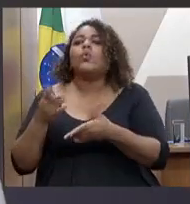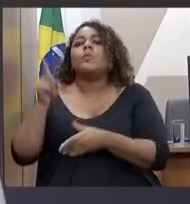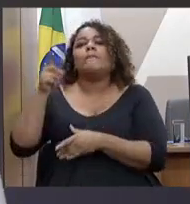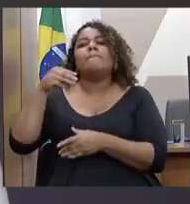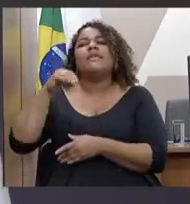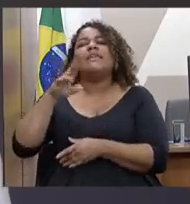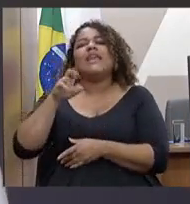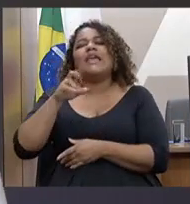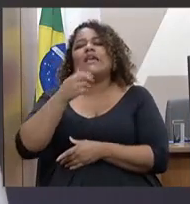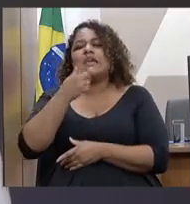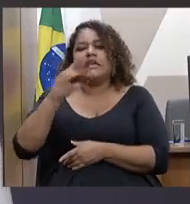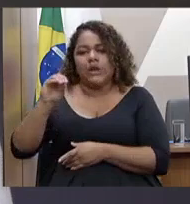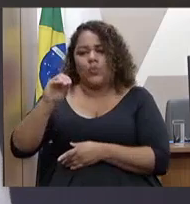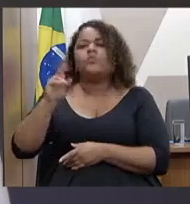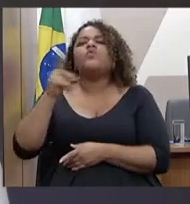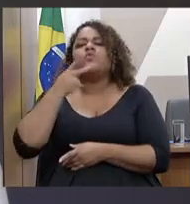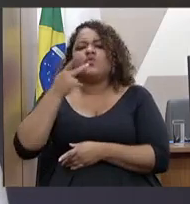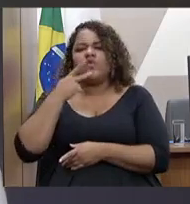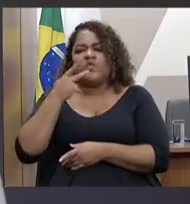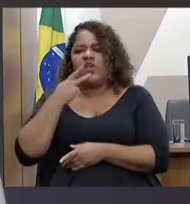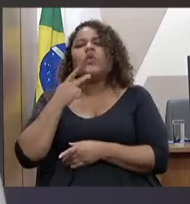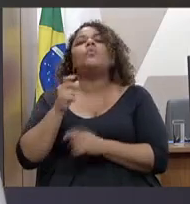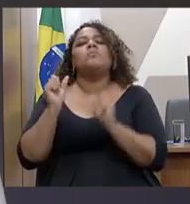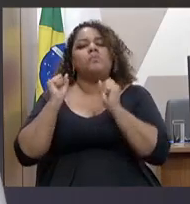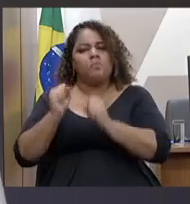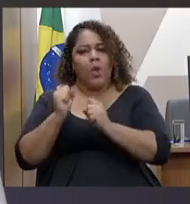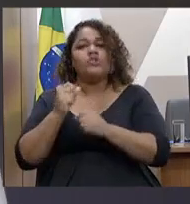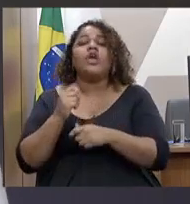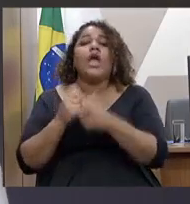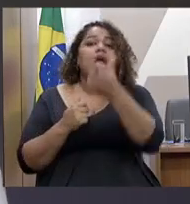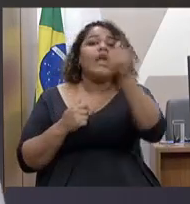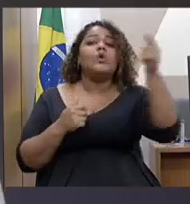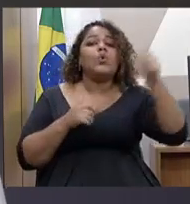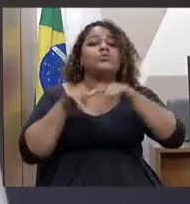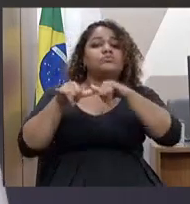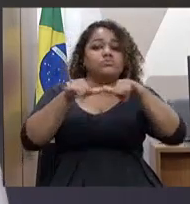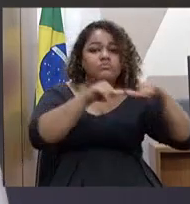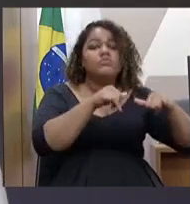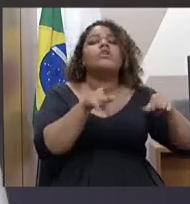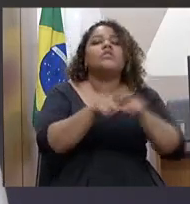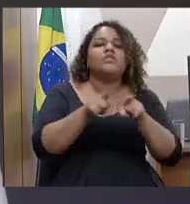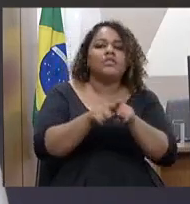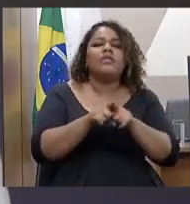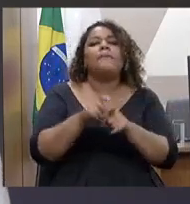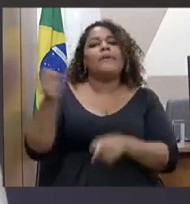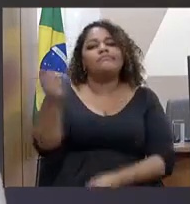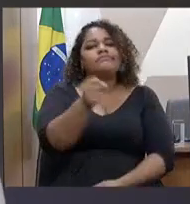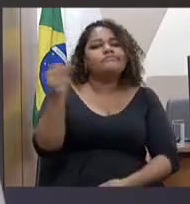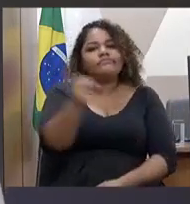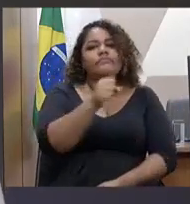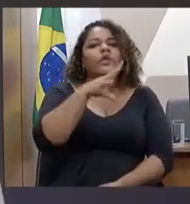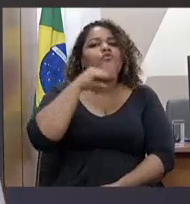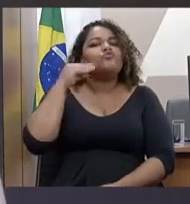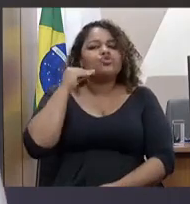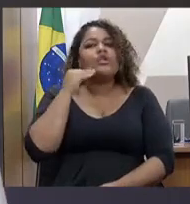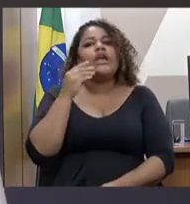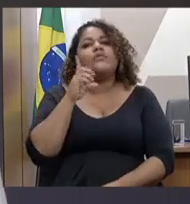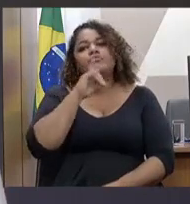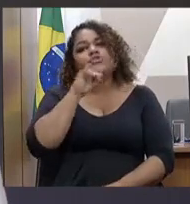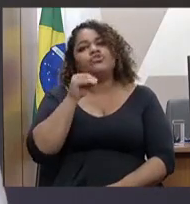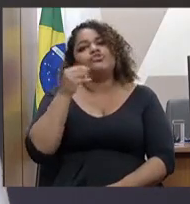de Sindicato agora os outros mercado de Ubá também estão colocando todos os funcionários trabalham de domingo também então o pessoal tão revoltado lá com isso